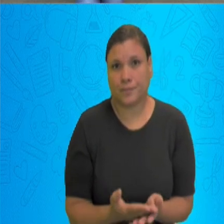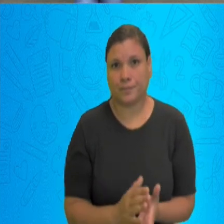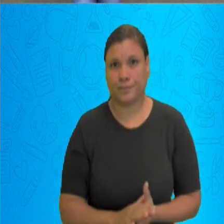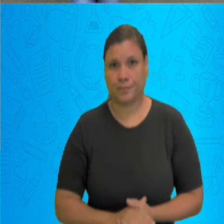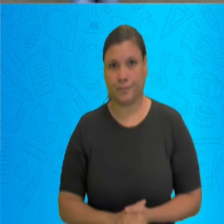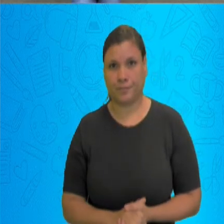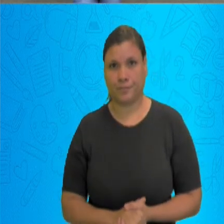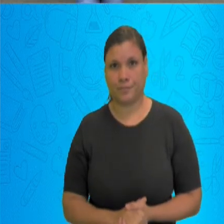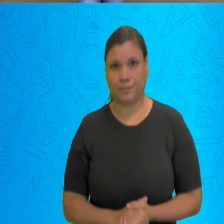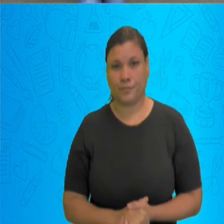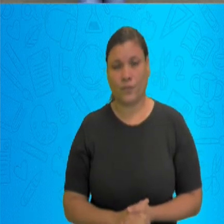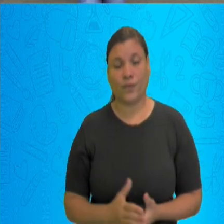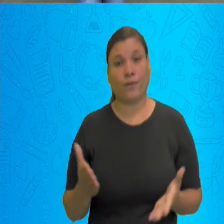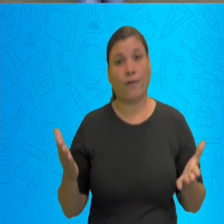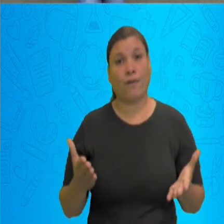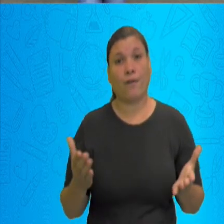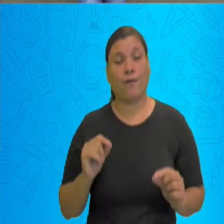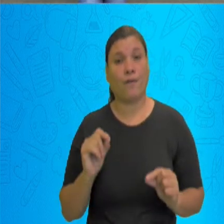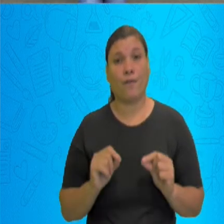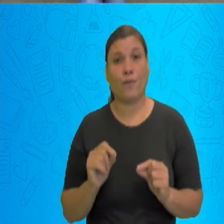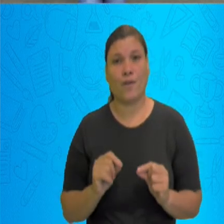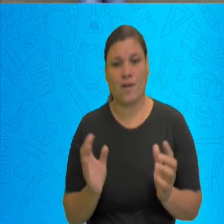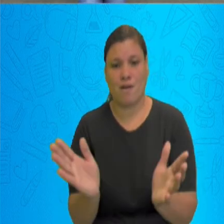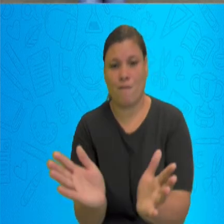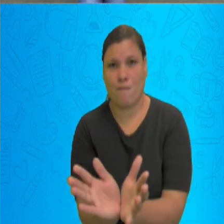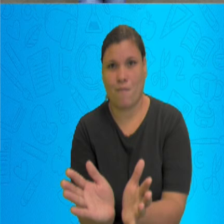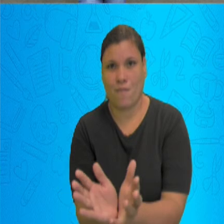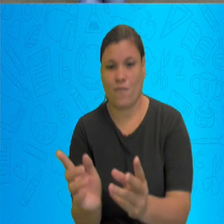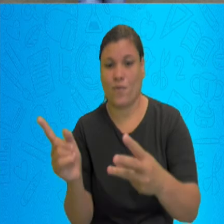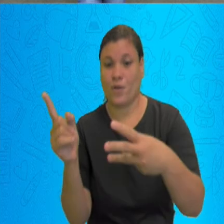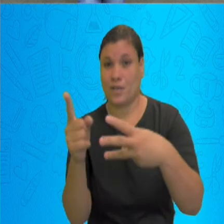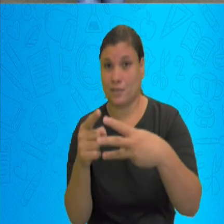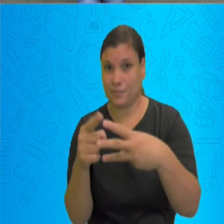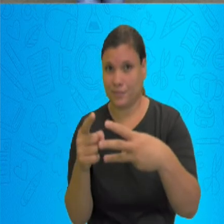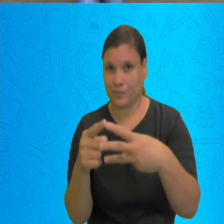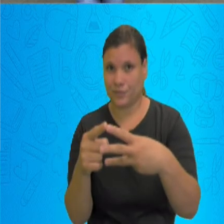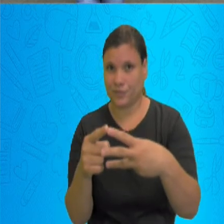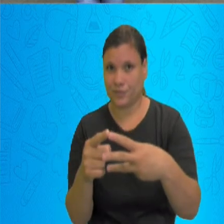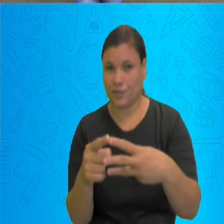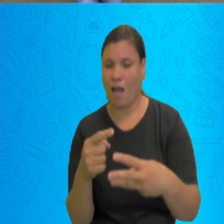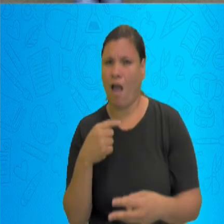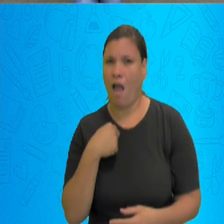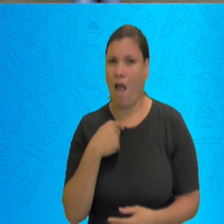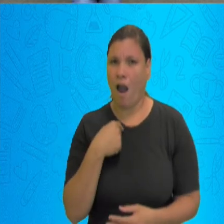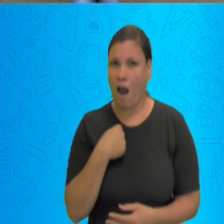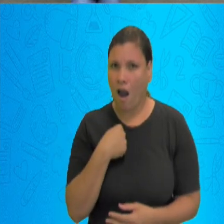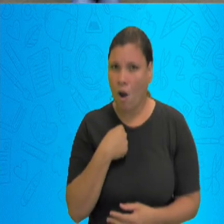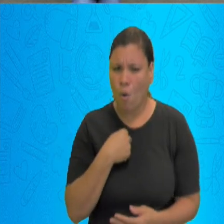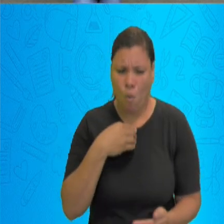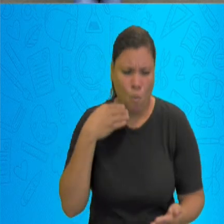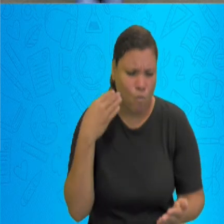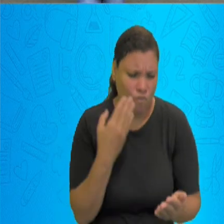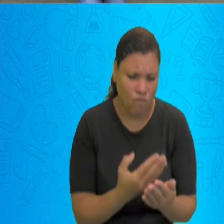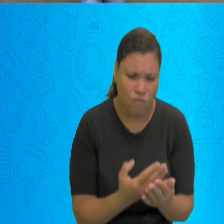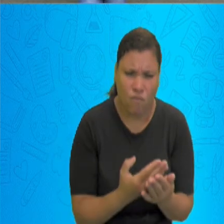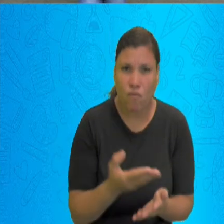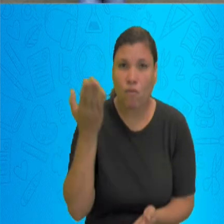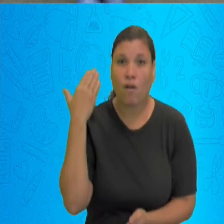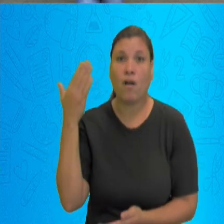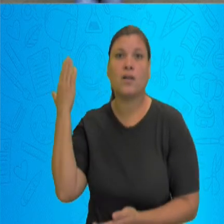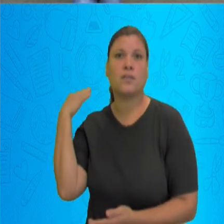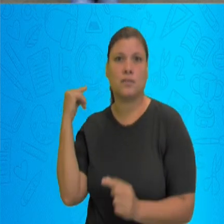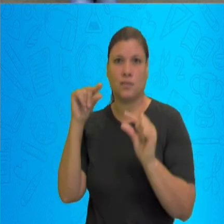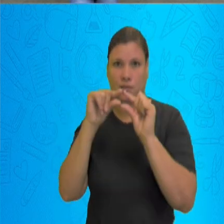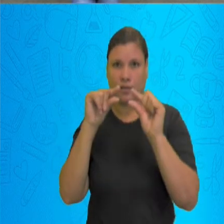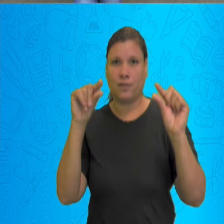Pretérito imperfeito, eu estudava muito. Lembra que o vá determina que é imperfeito, que é um passado,